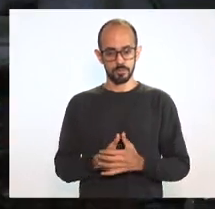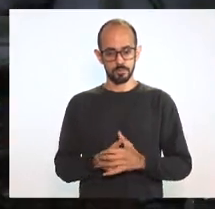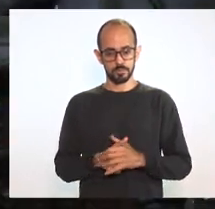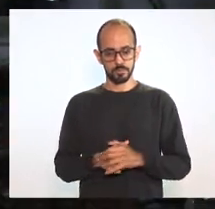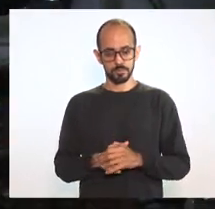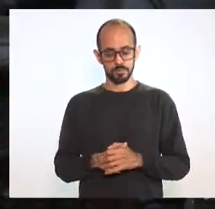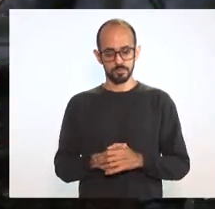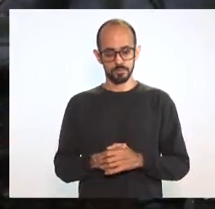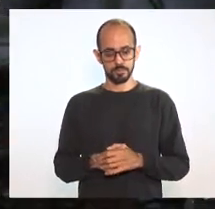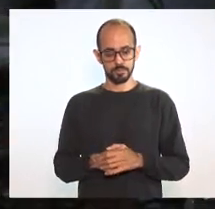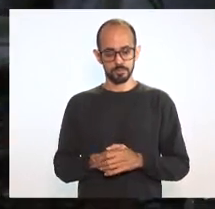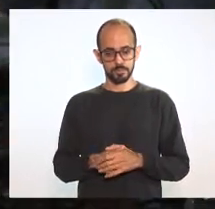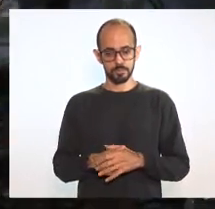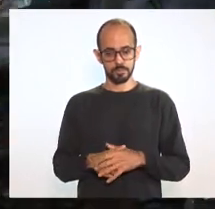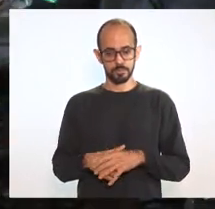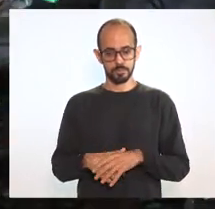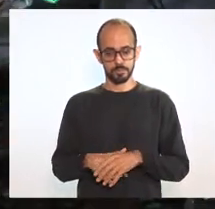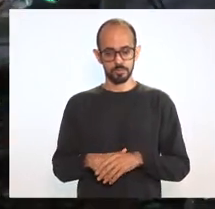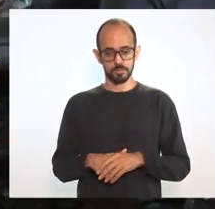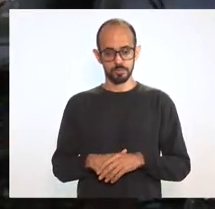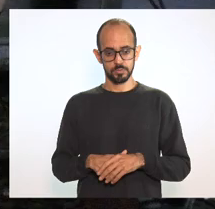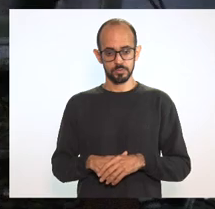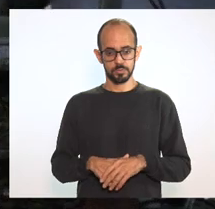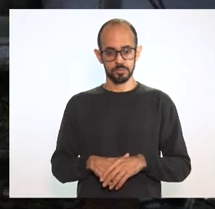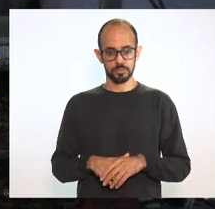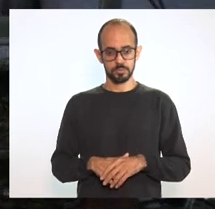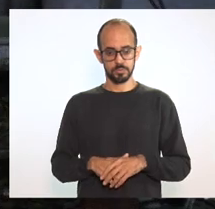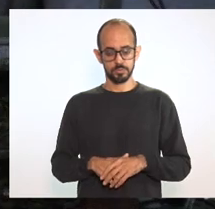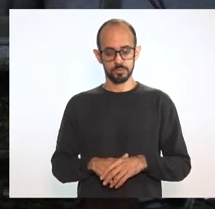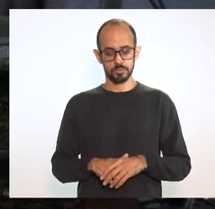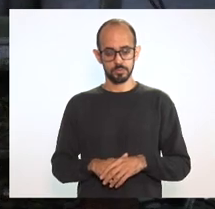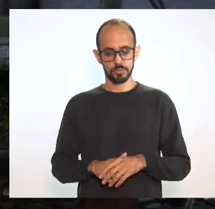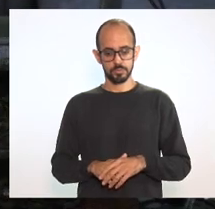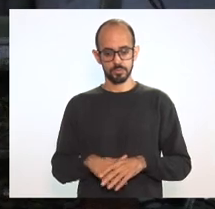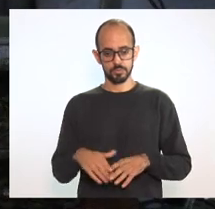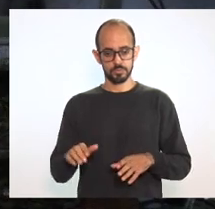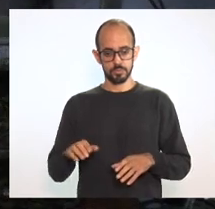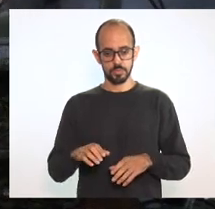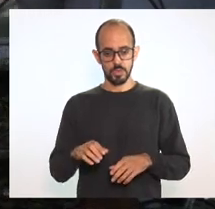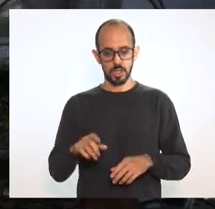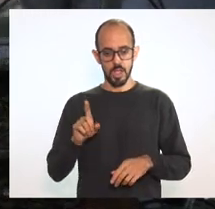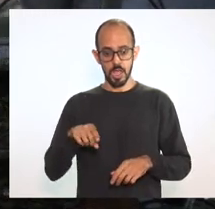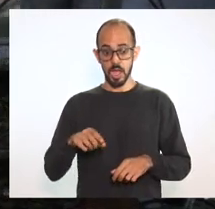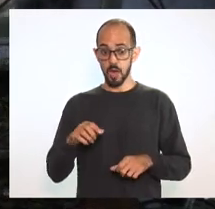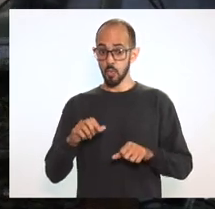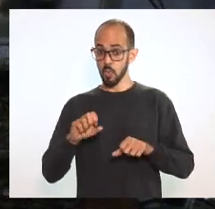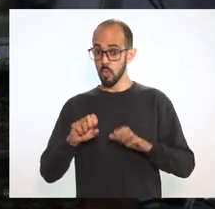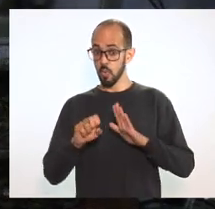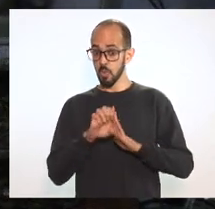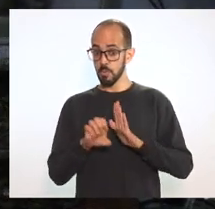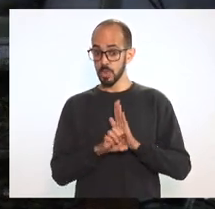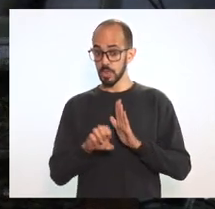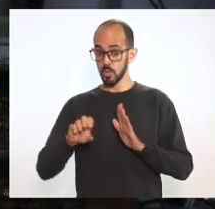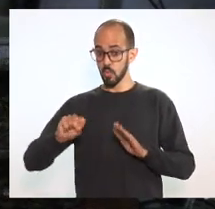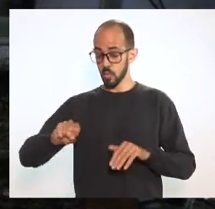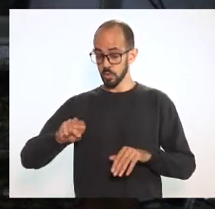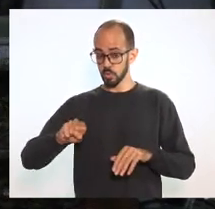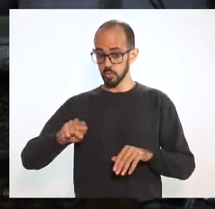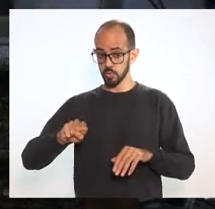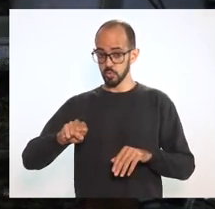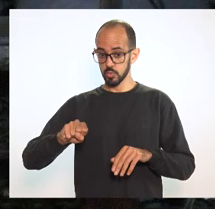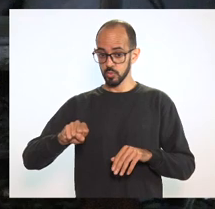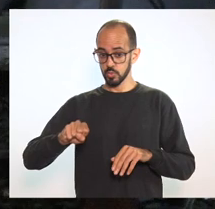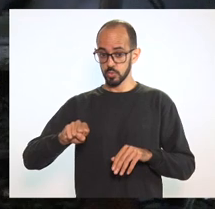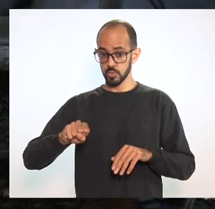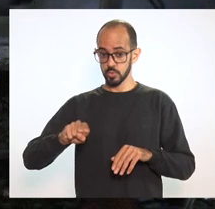fala da concessão. Eles fizeram destaque do 7 e 9. Mas é isso. A 8 não está sendo destacada.